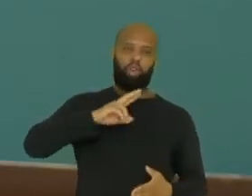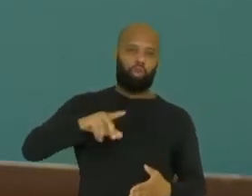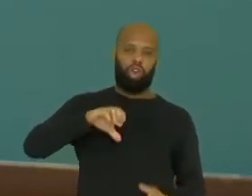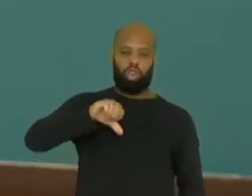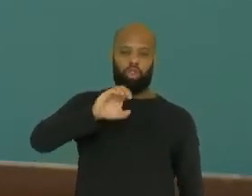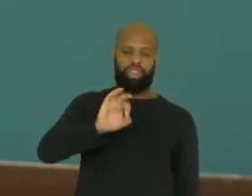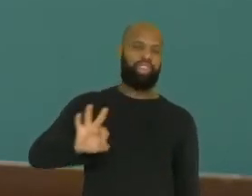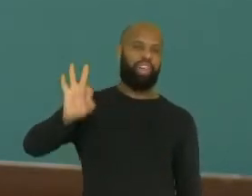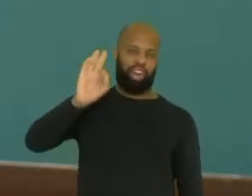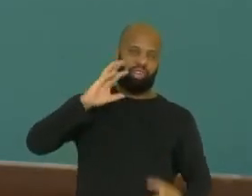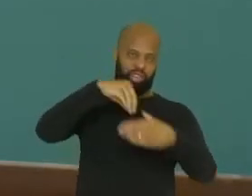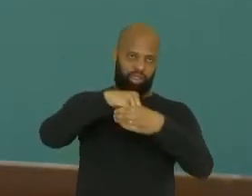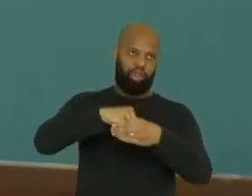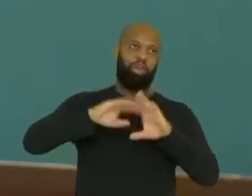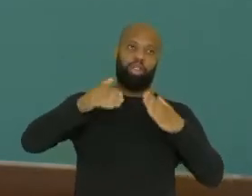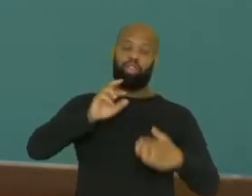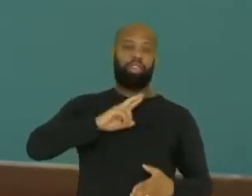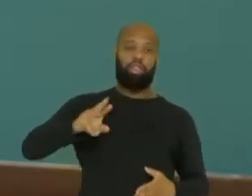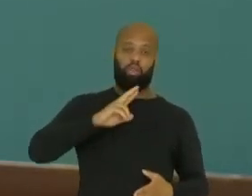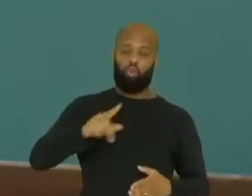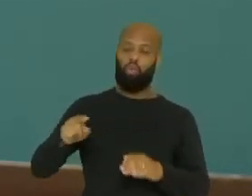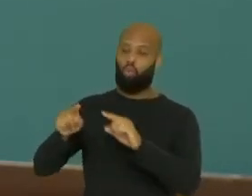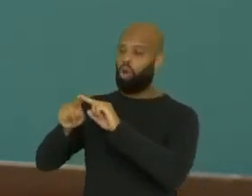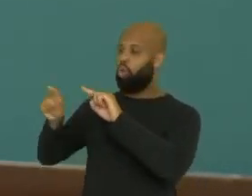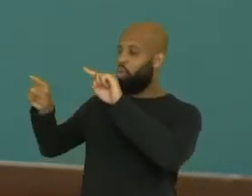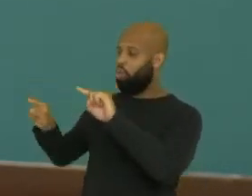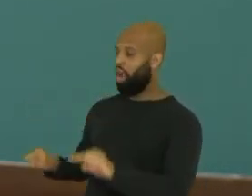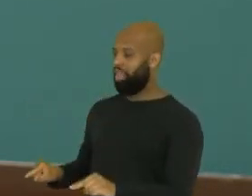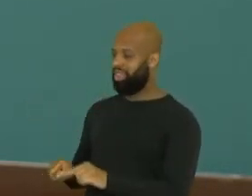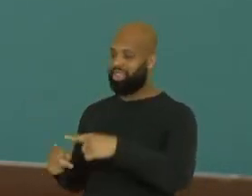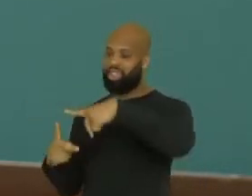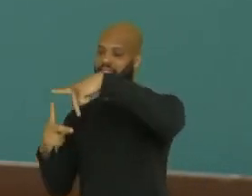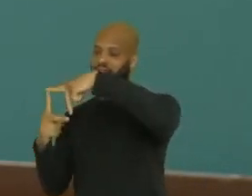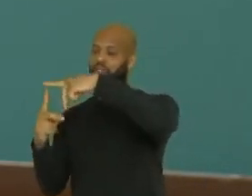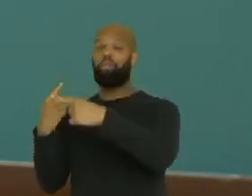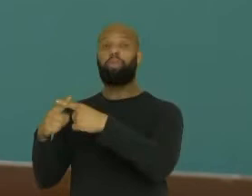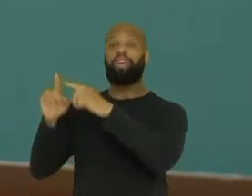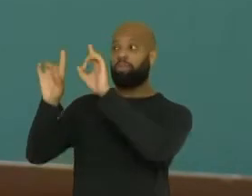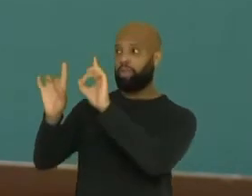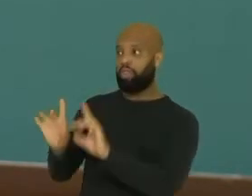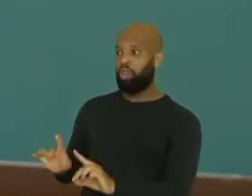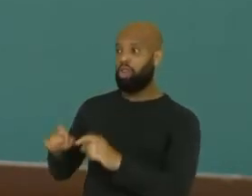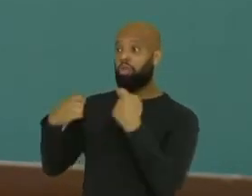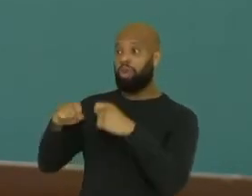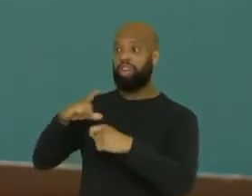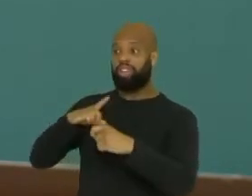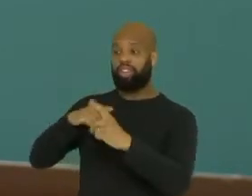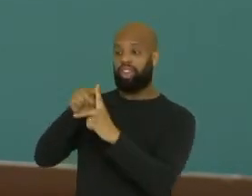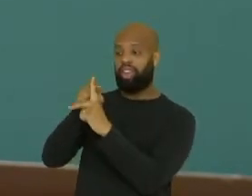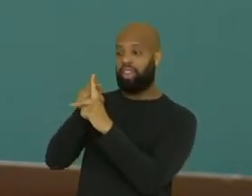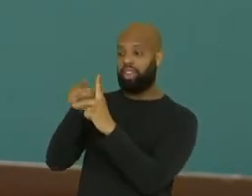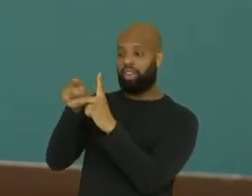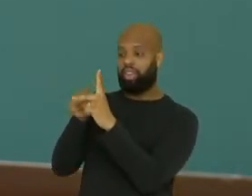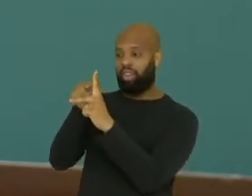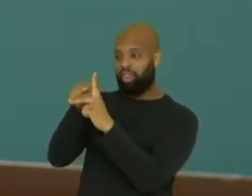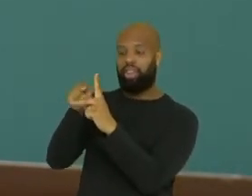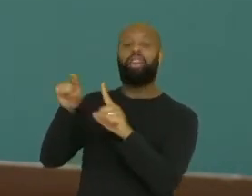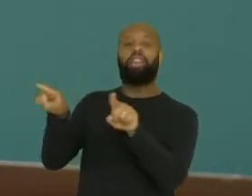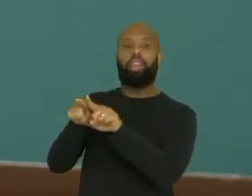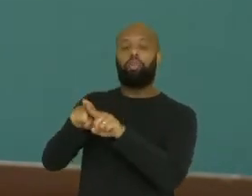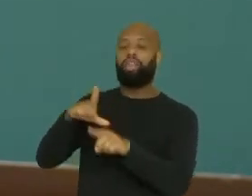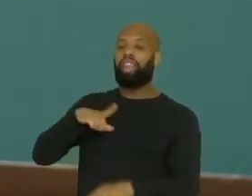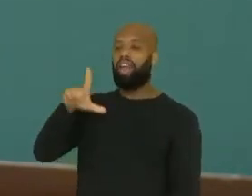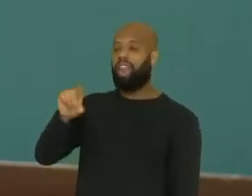formadas por ângulos retos então ele não vai ser um quadrado que uma condição especial para ser quadrado é ter ângulos retos e ter